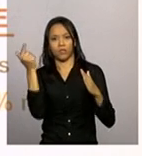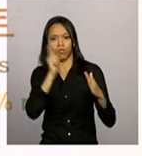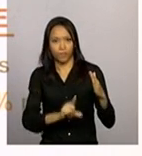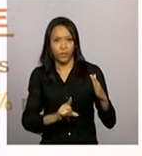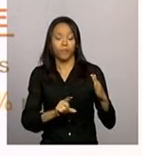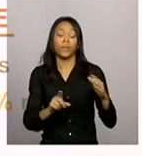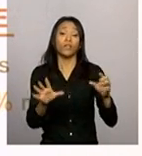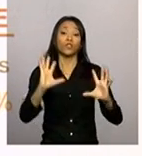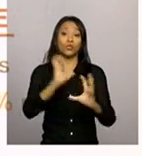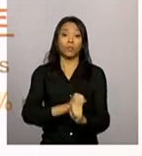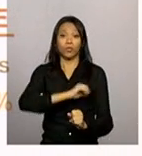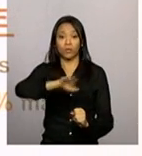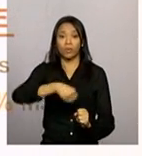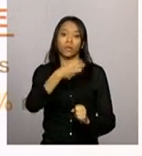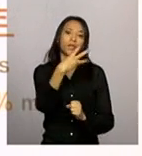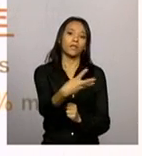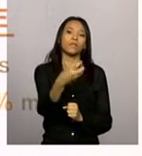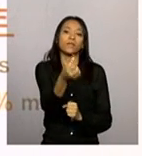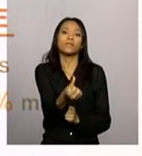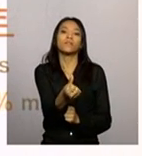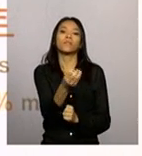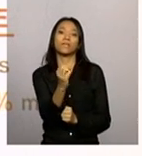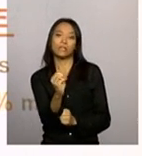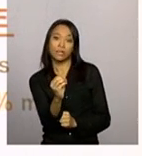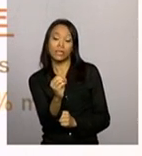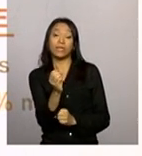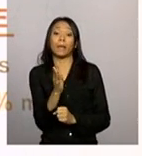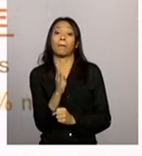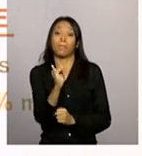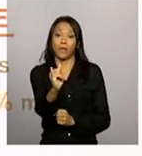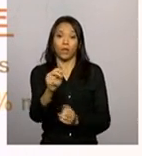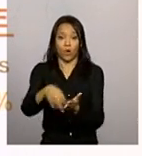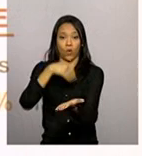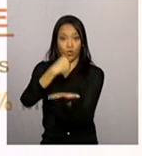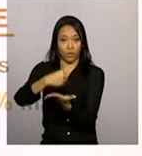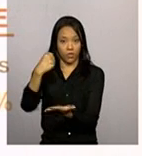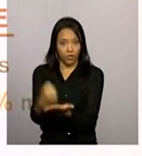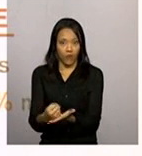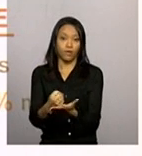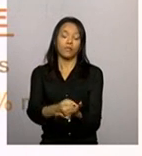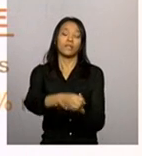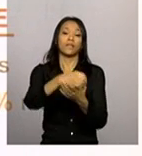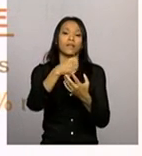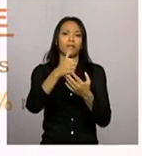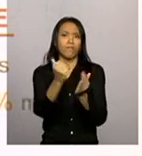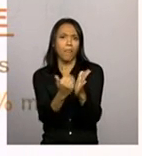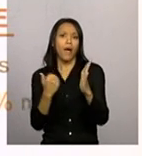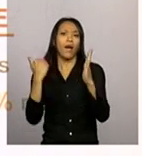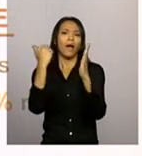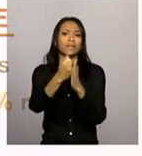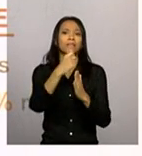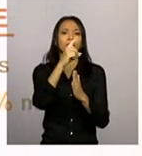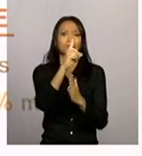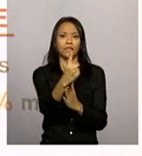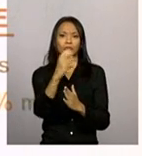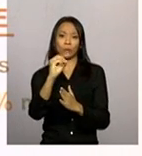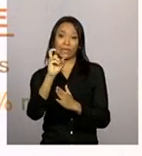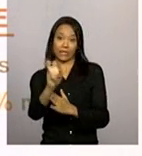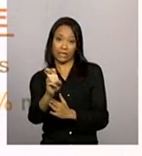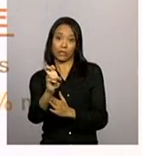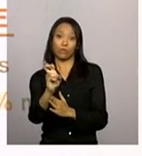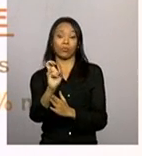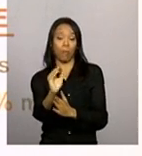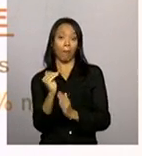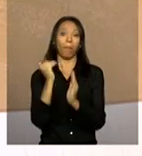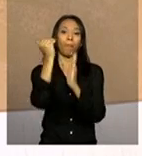1.920.000, num total de 360 bilhões contratados, 105% maior do que o previsto em